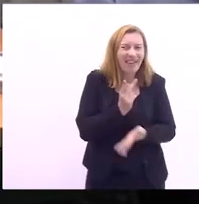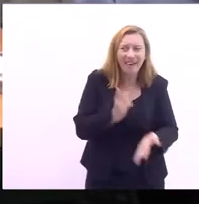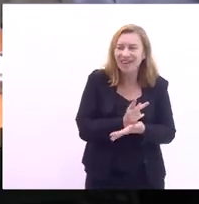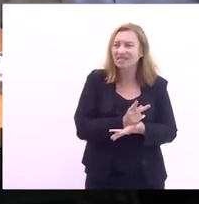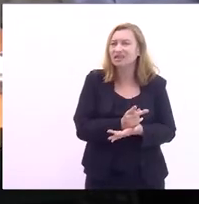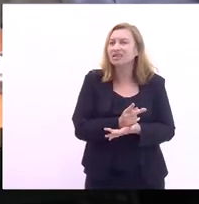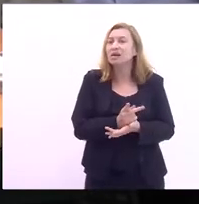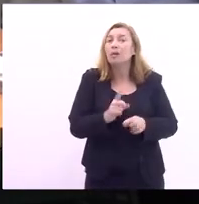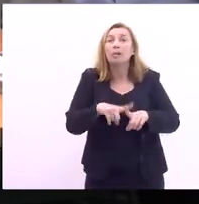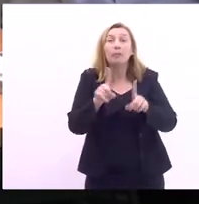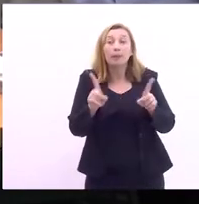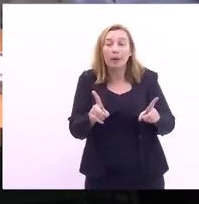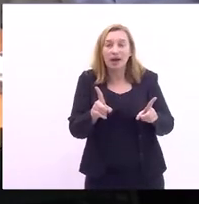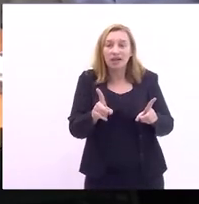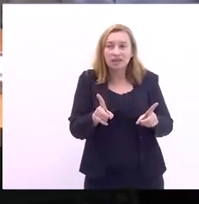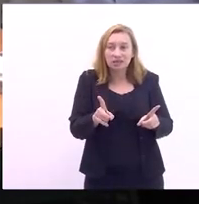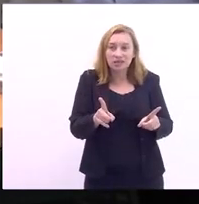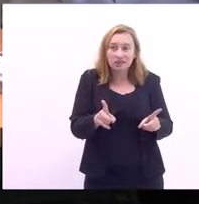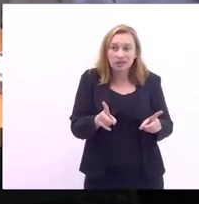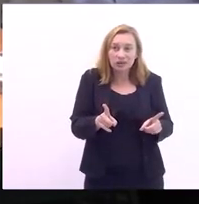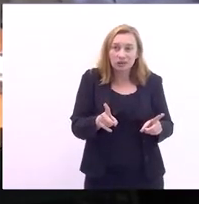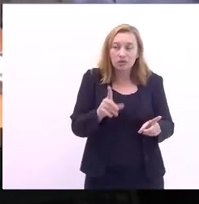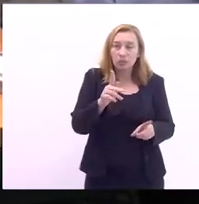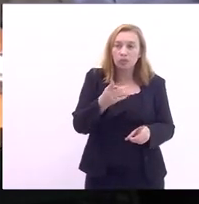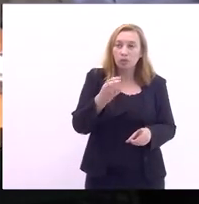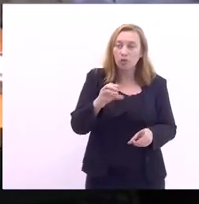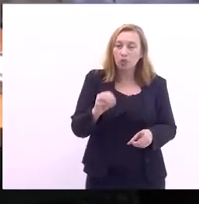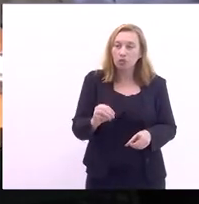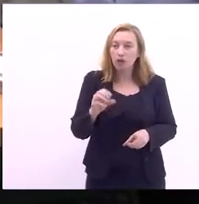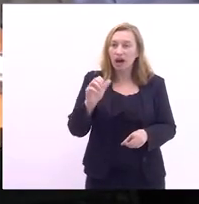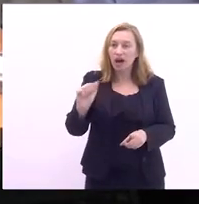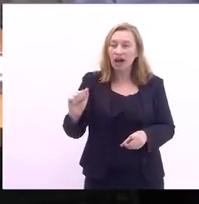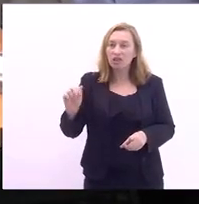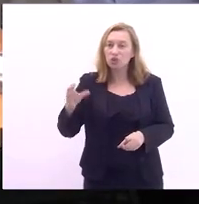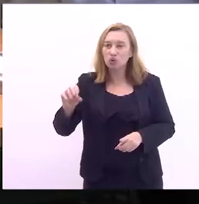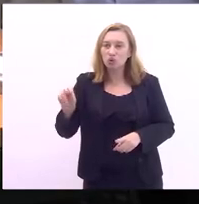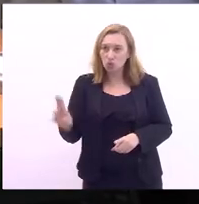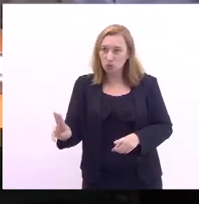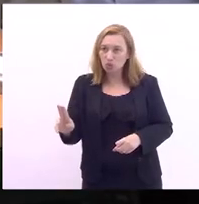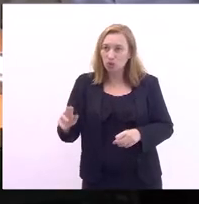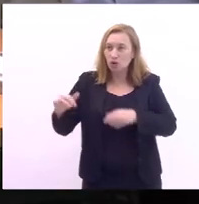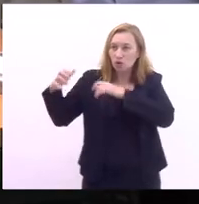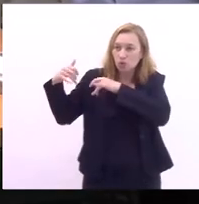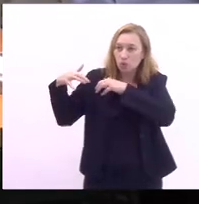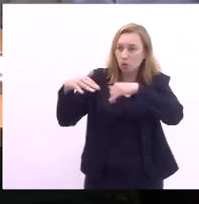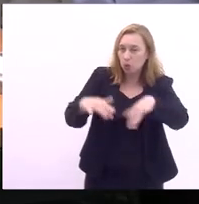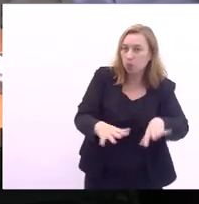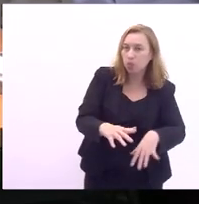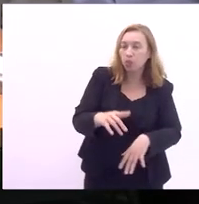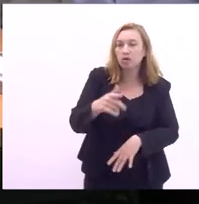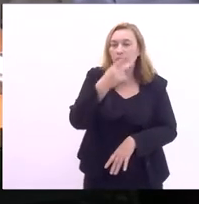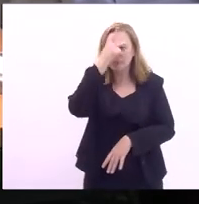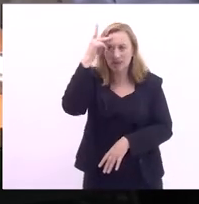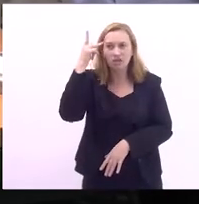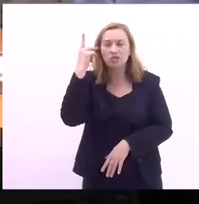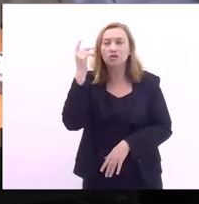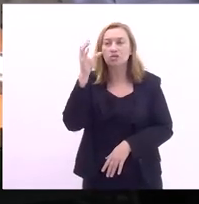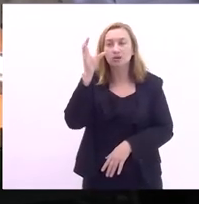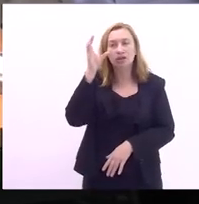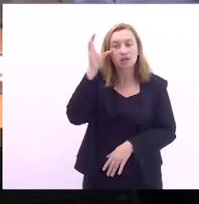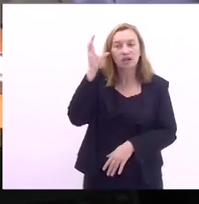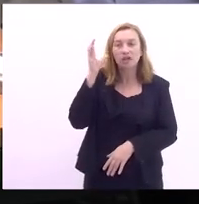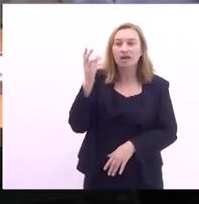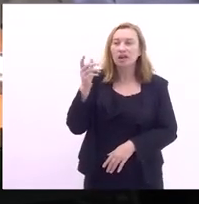danada. Mas como o porto lá do Açu, por causa do porto do Açu, a invasão de chineses, a prefeita, na